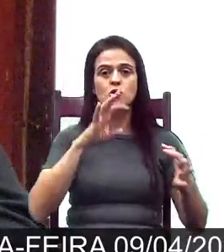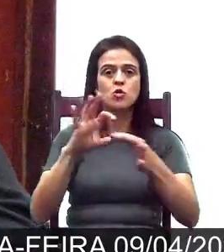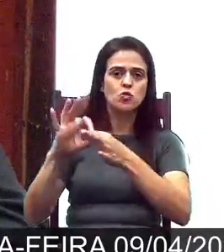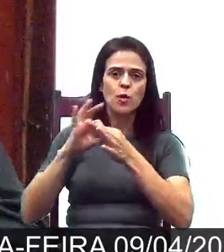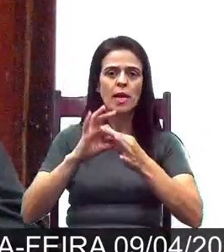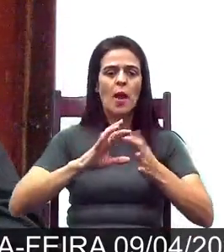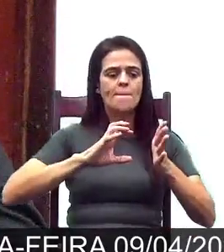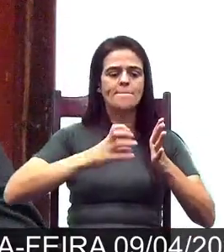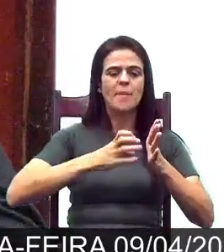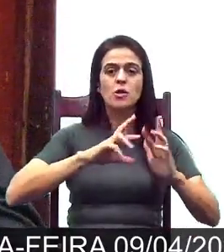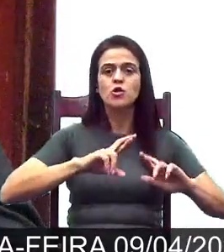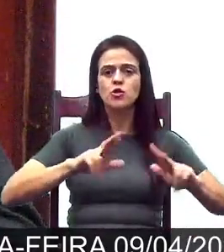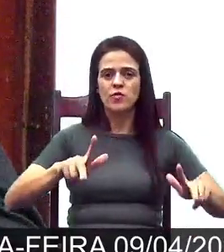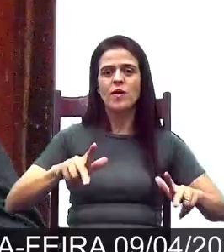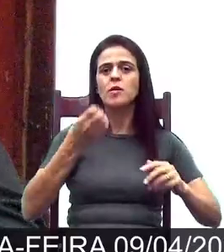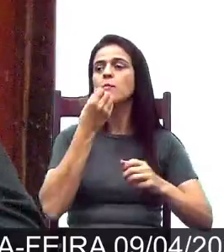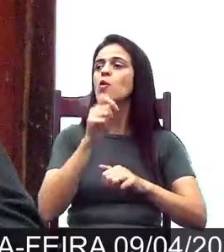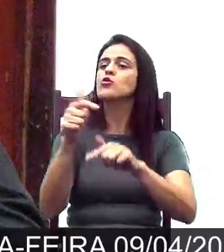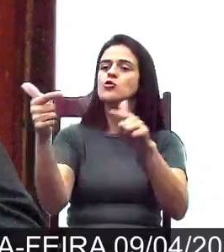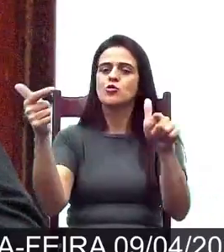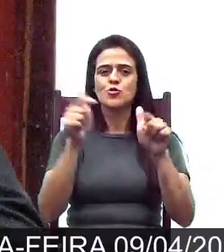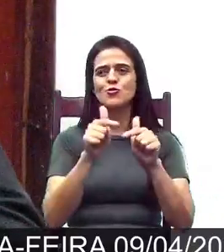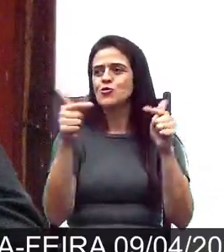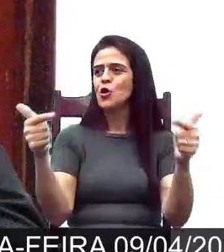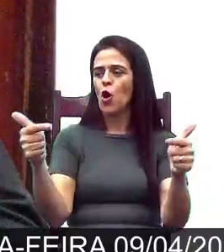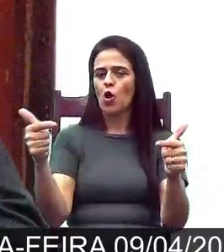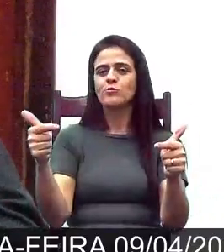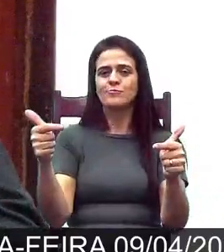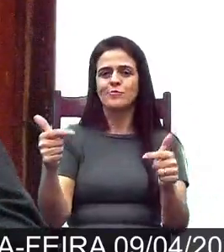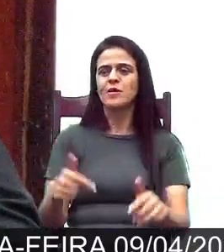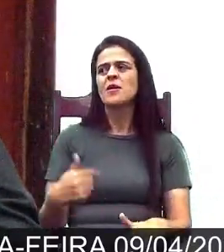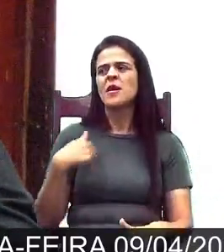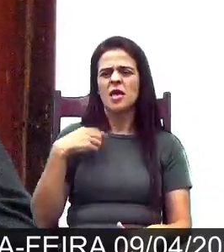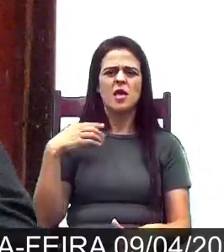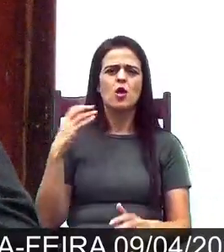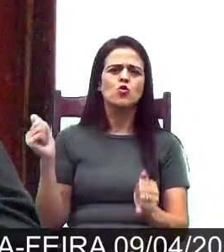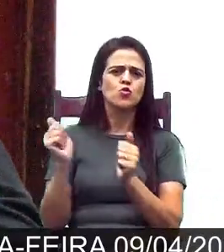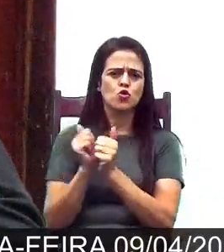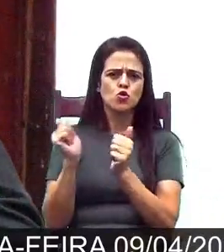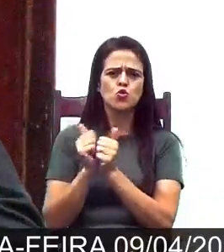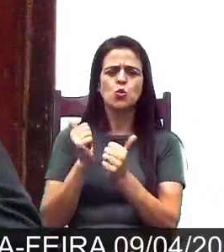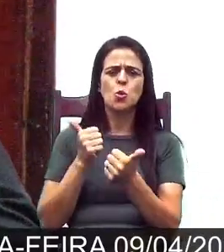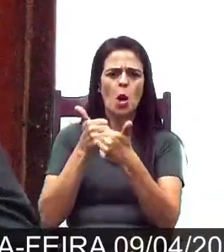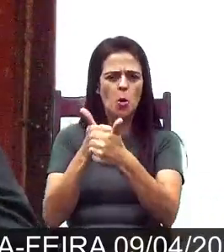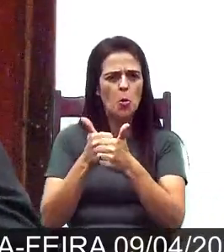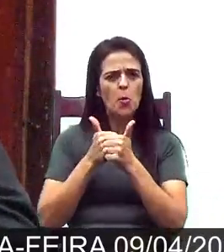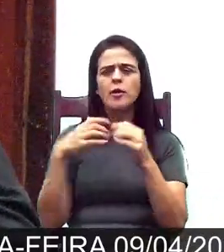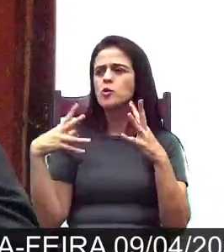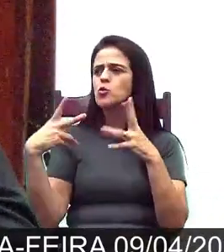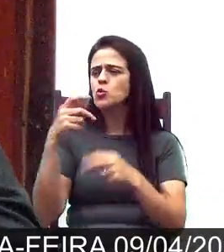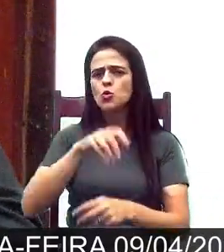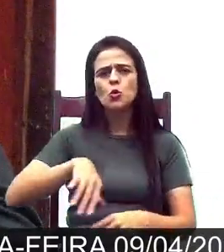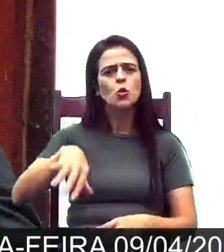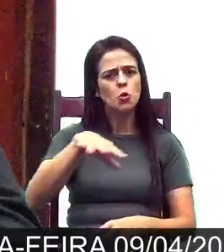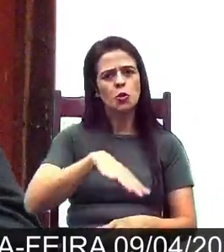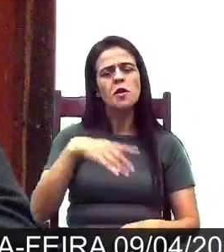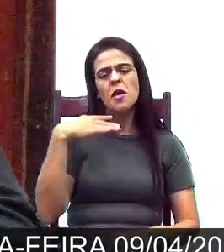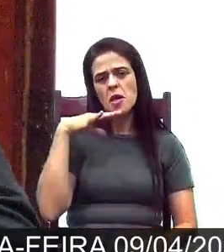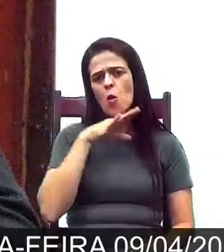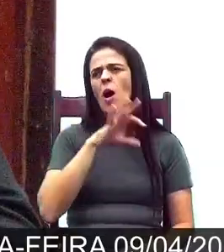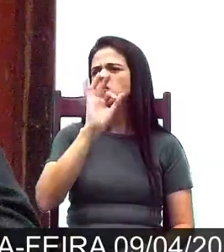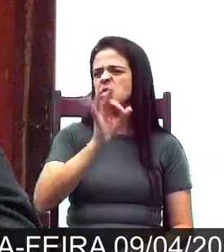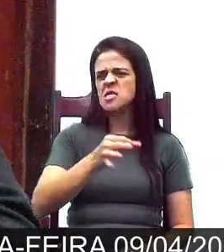de partido, boa sorte. Acompanhei aí quase todos, né? Eu acho que todos fizeram a